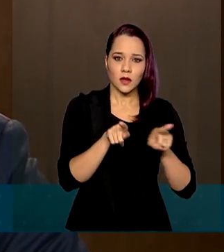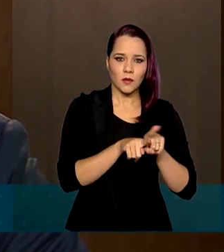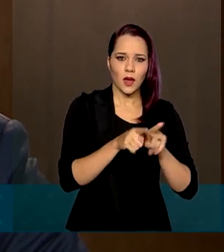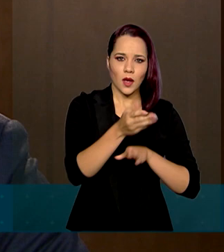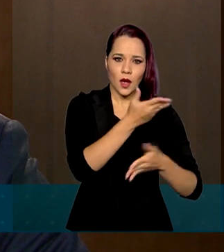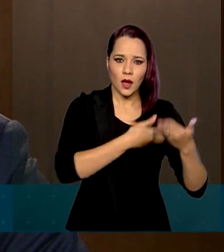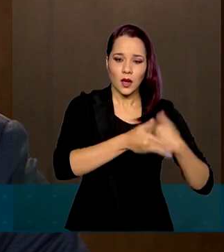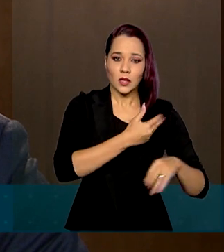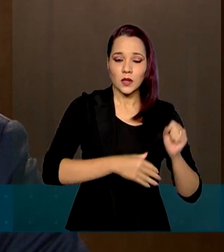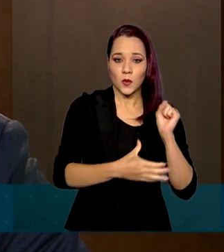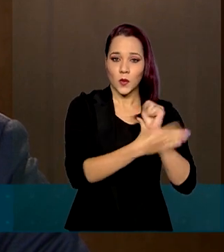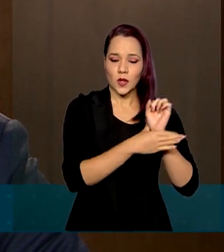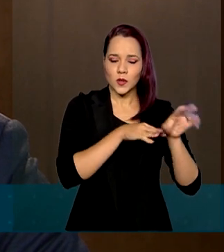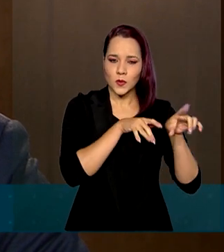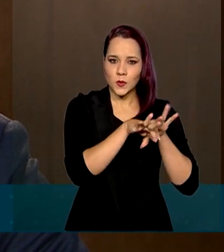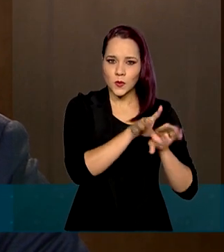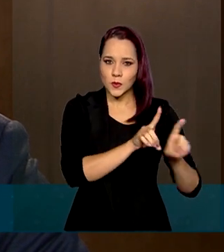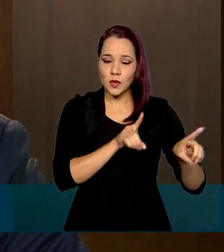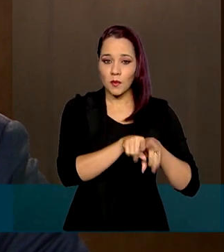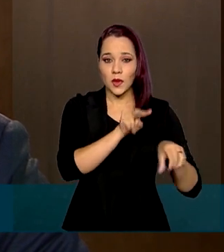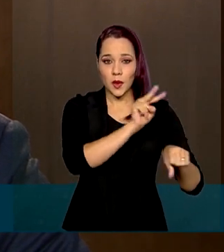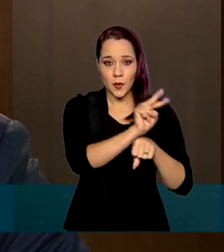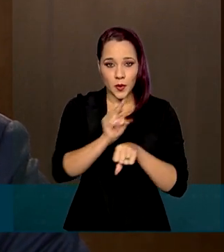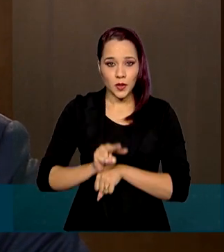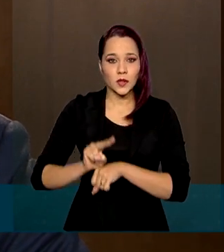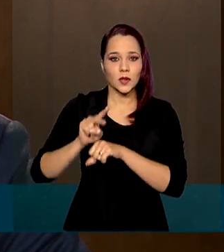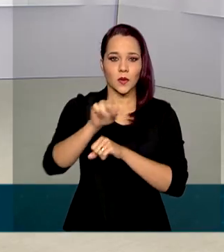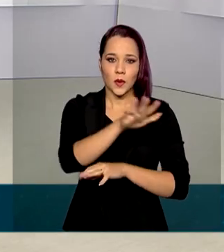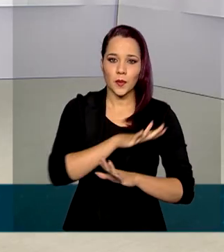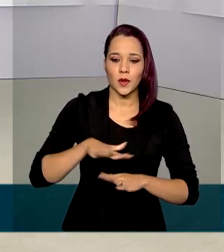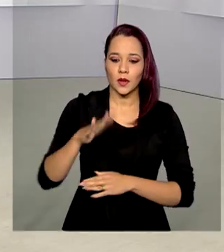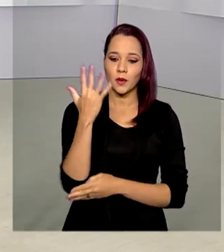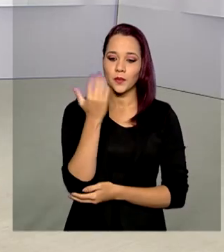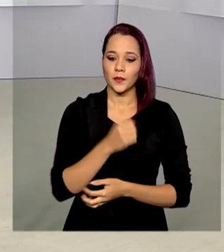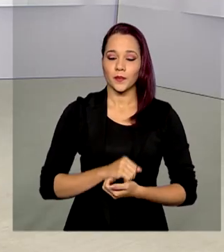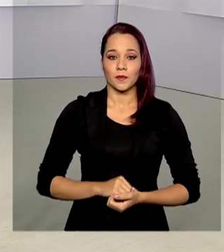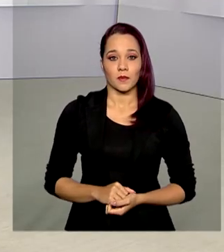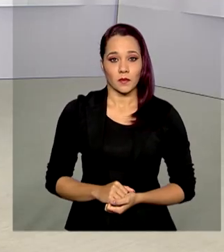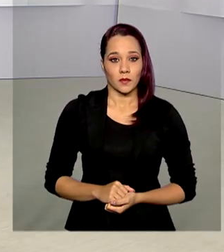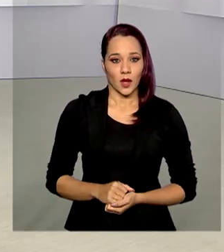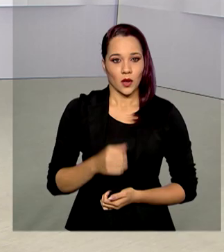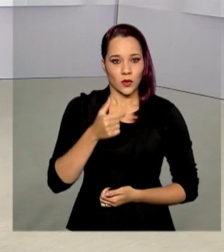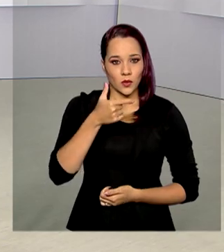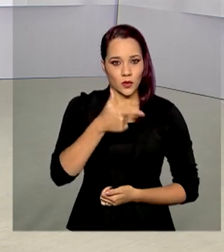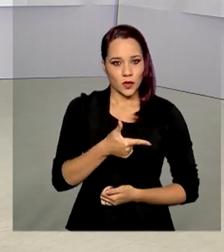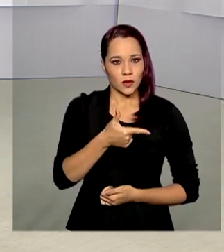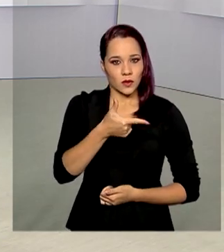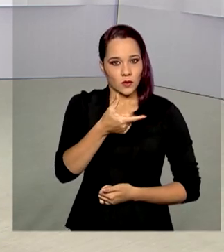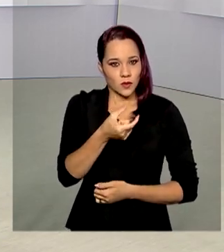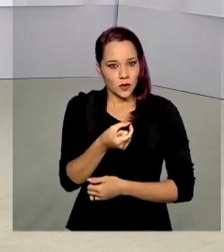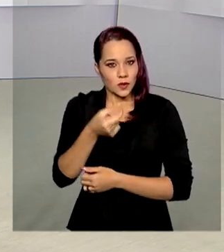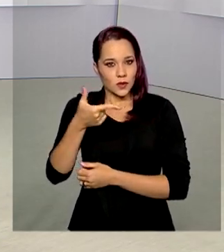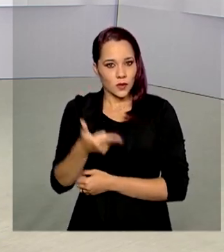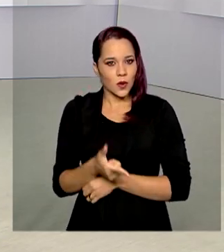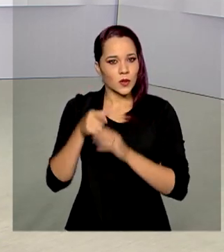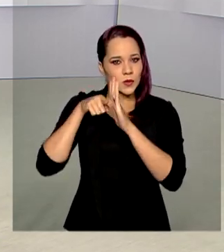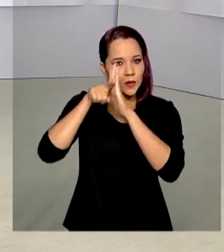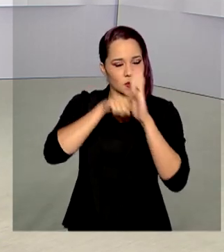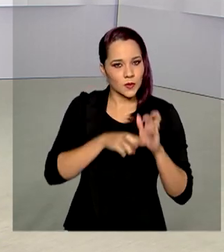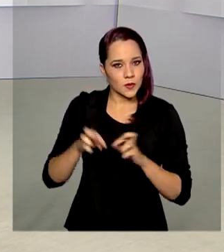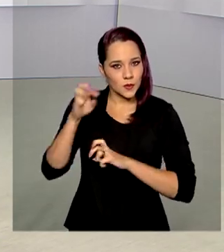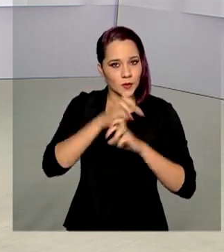domínios da segurança digital e da proteção ambiental. 202 peritos médicos federais